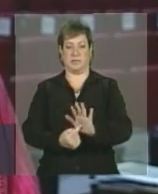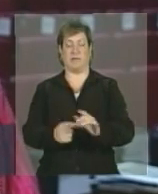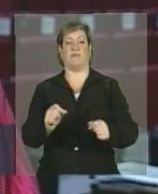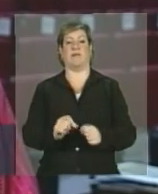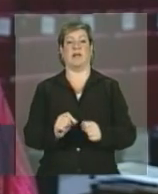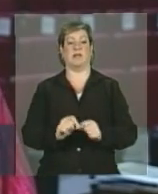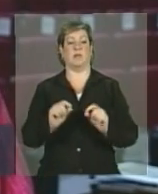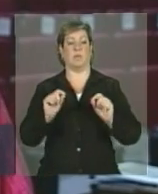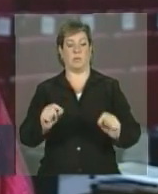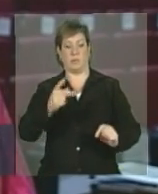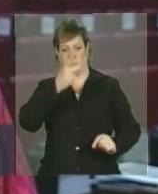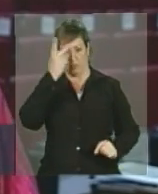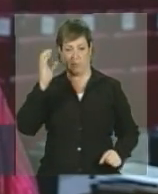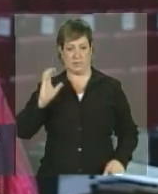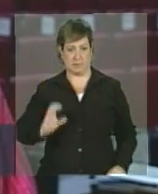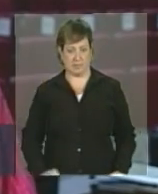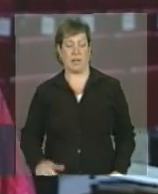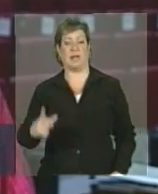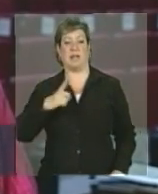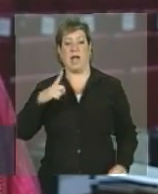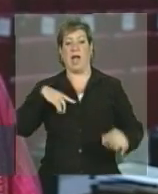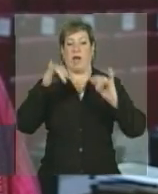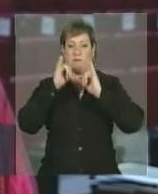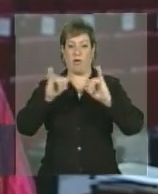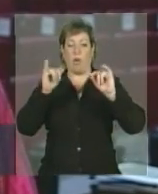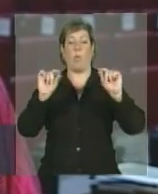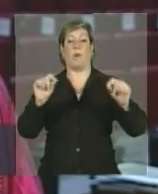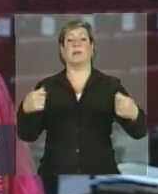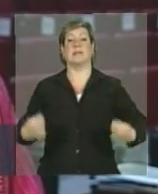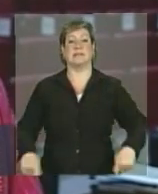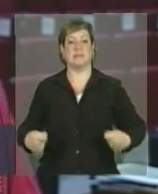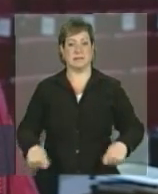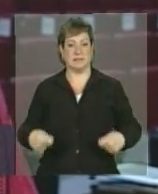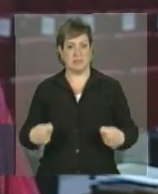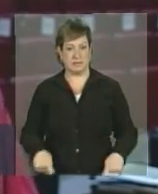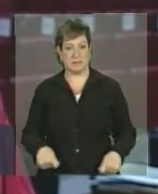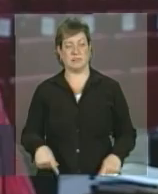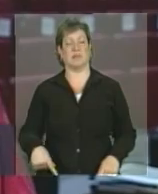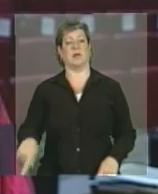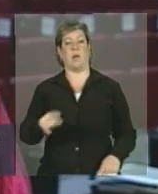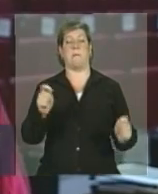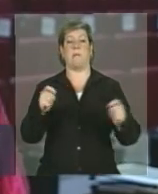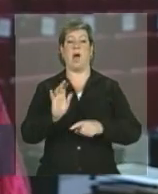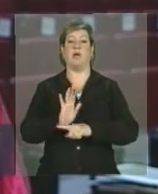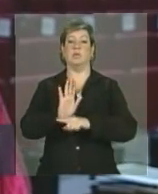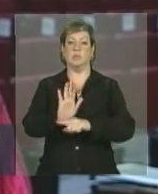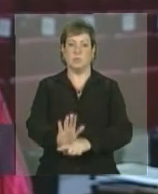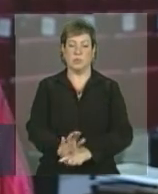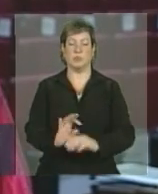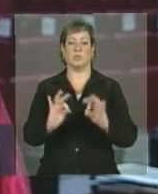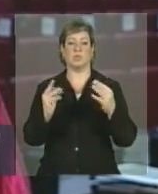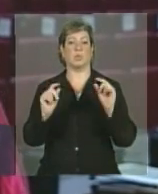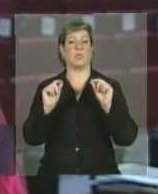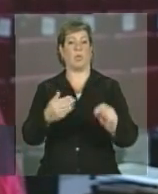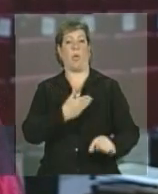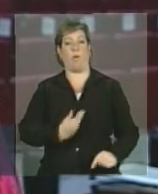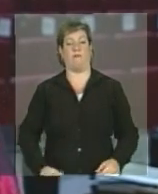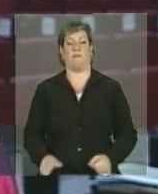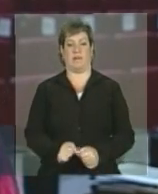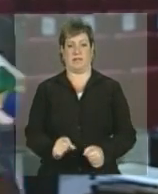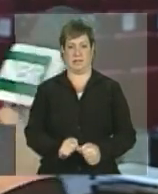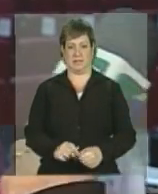que o cidadão tenha informação necessária e pode contribuir para tudo o que o governo